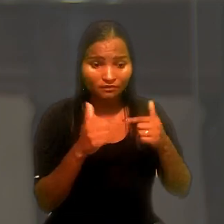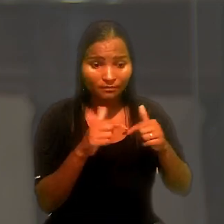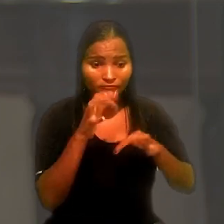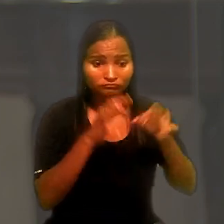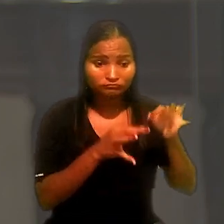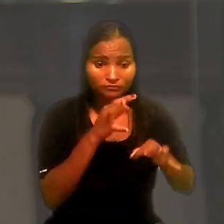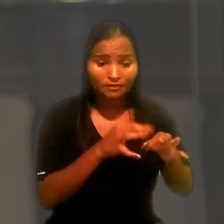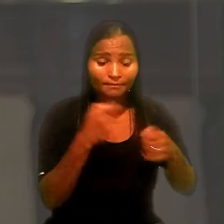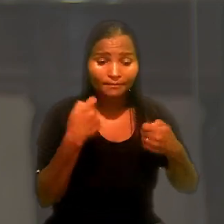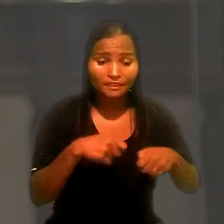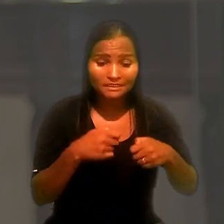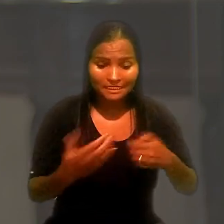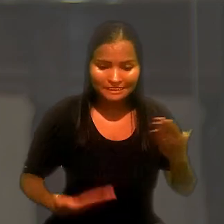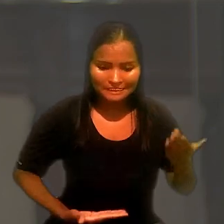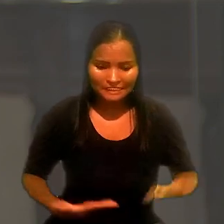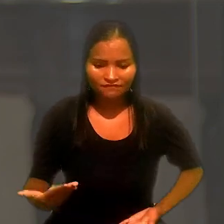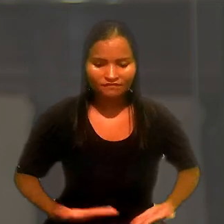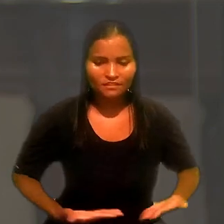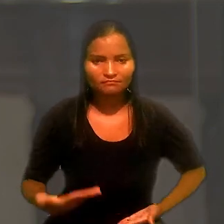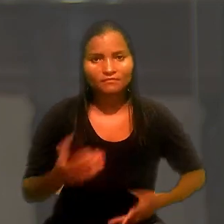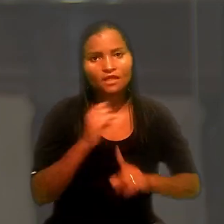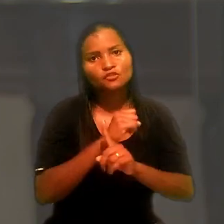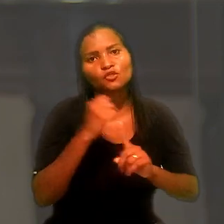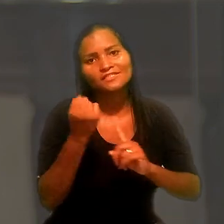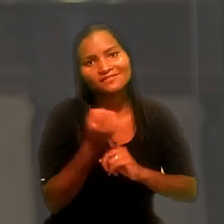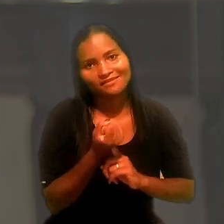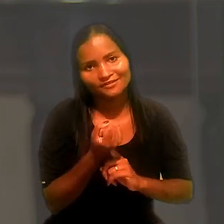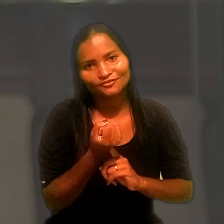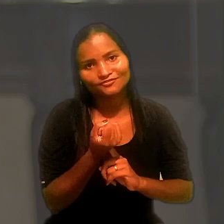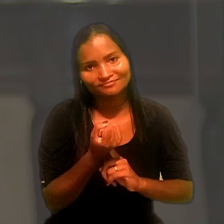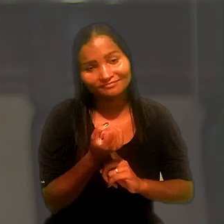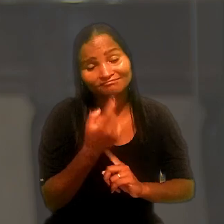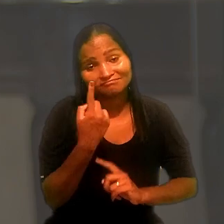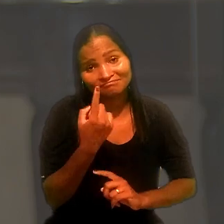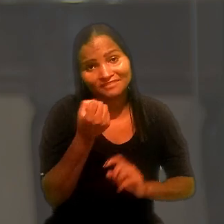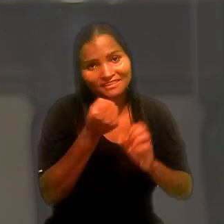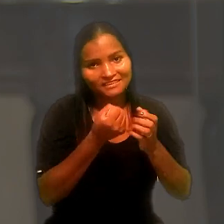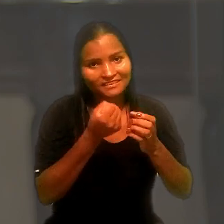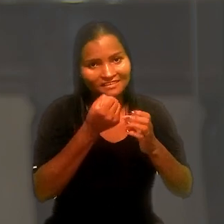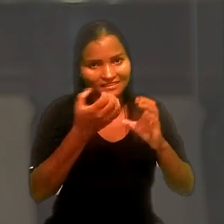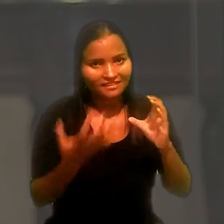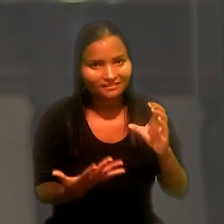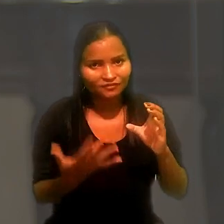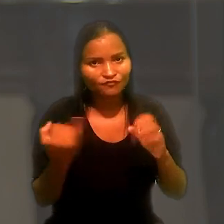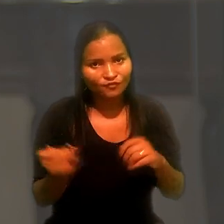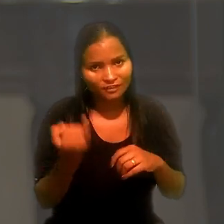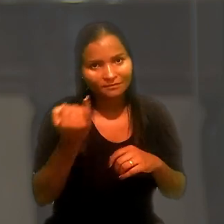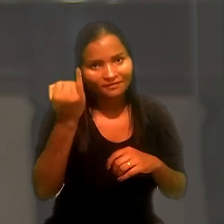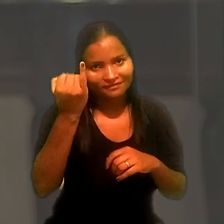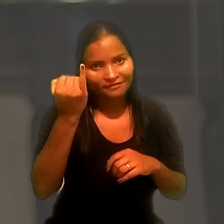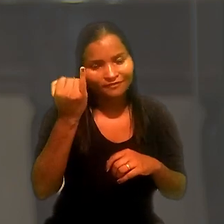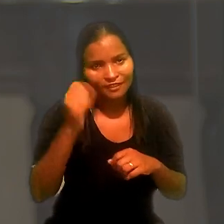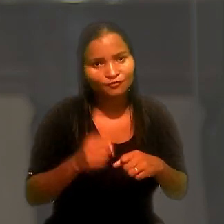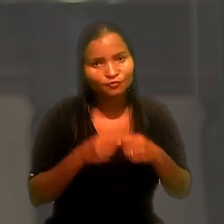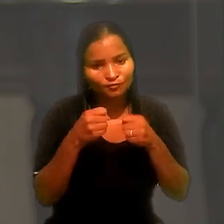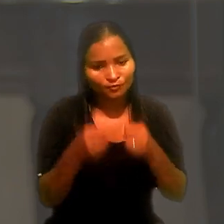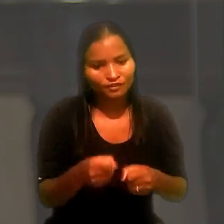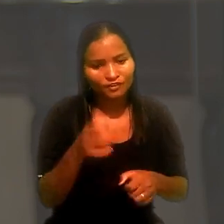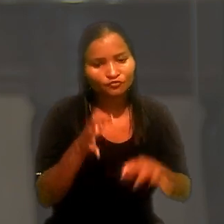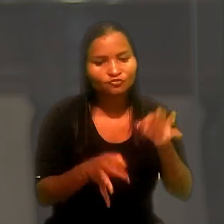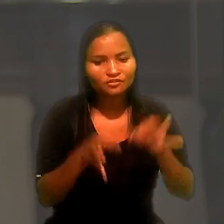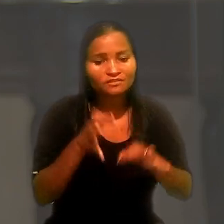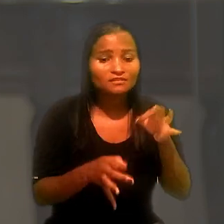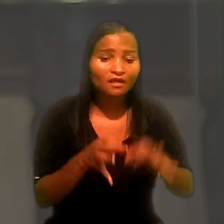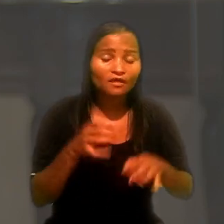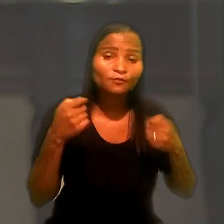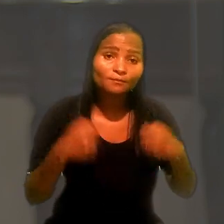são servidores da sociedade. Daí porque uma das características, na meu ver, fundamental do Poder Judiciário